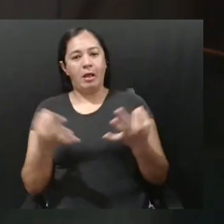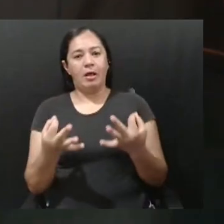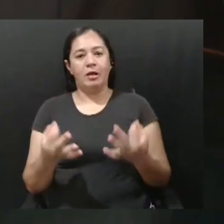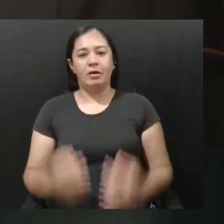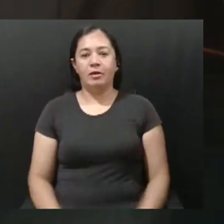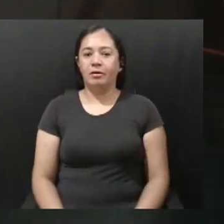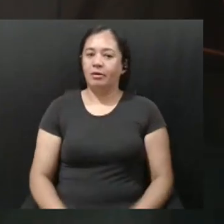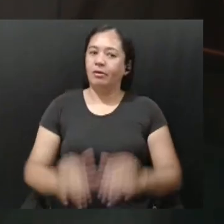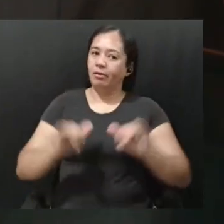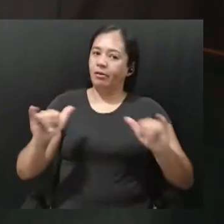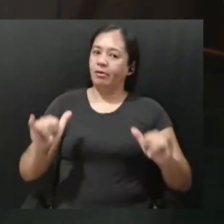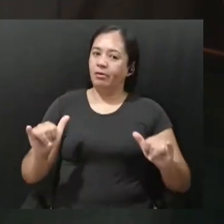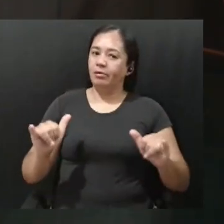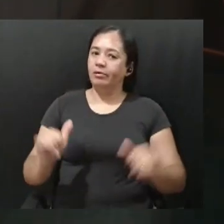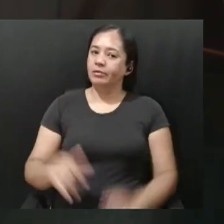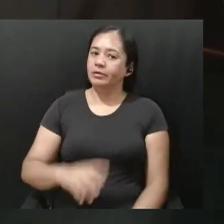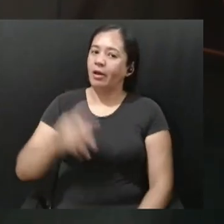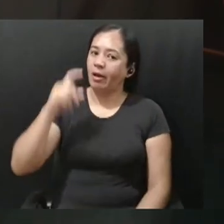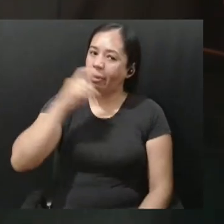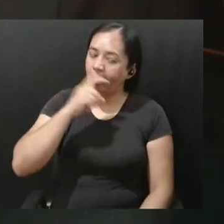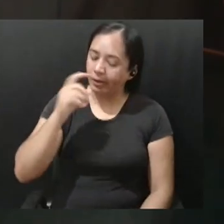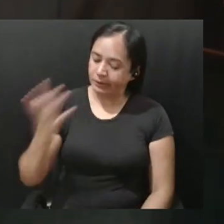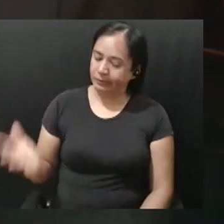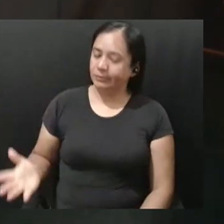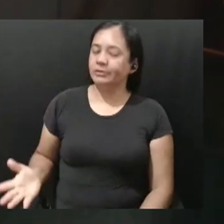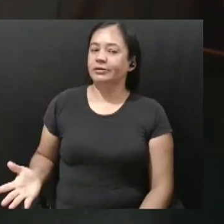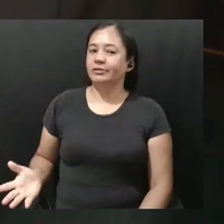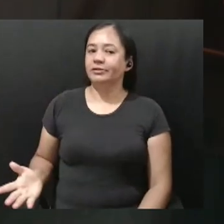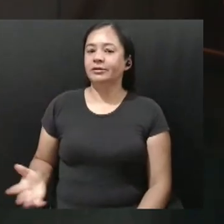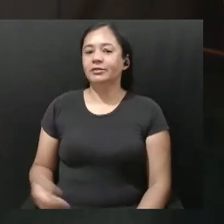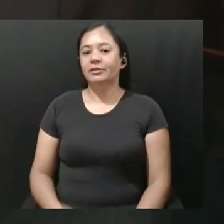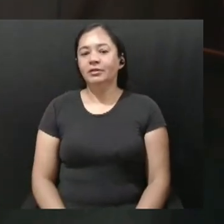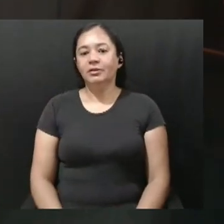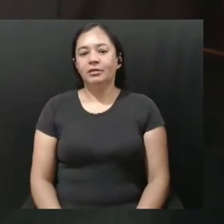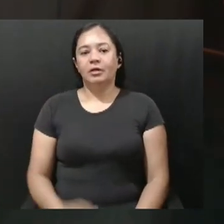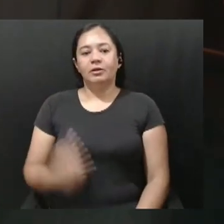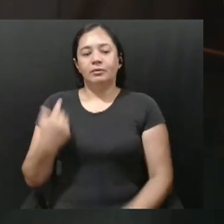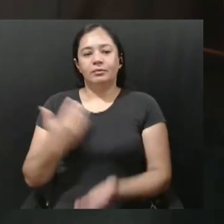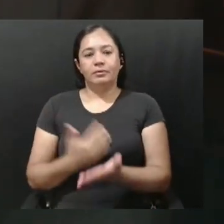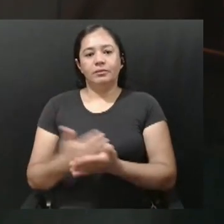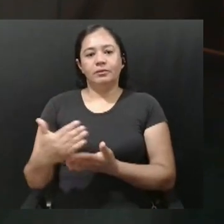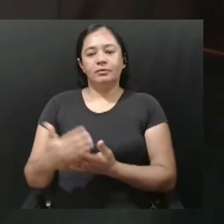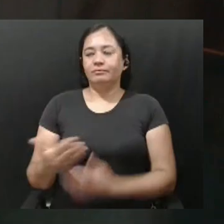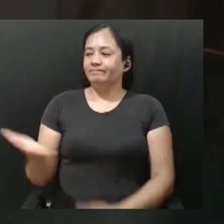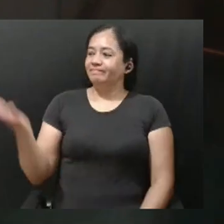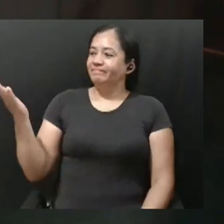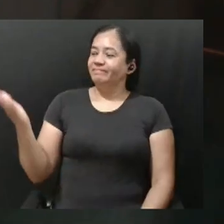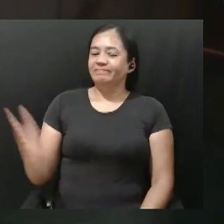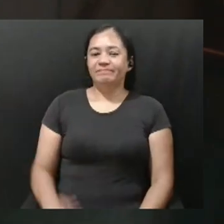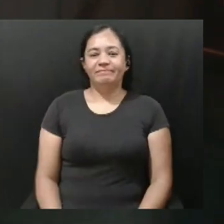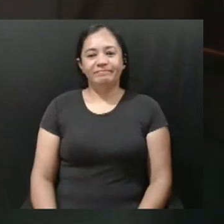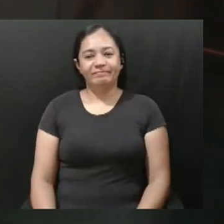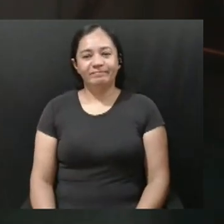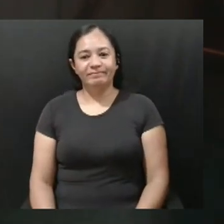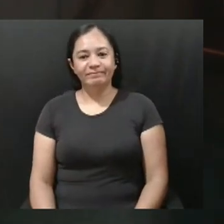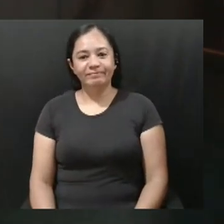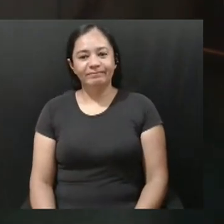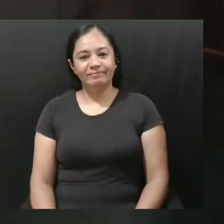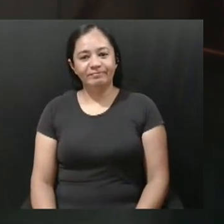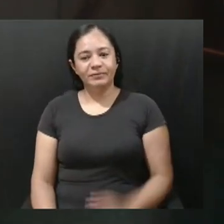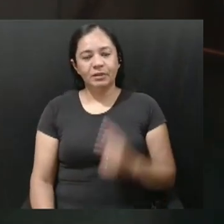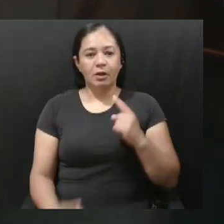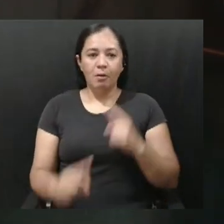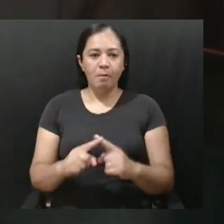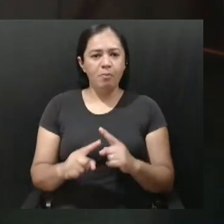armadilha emocional, viu? Então a gente começa com a Letícia e a gente começa aí pelo ponto central, né? Por que as festas de família